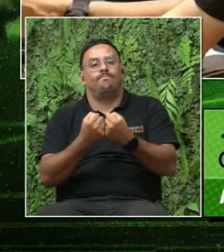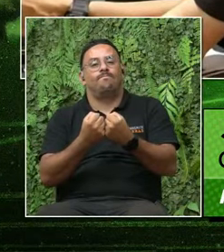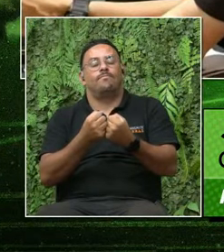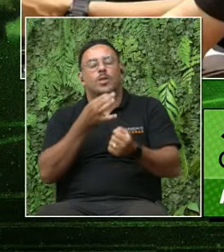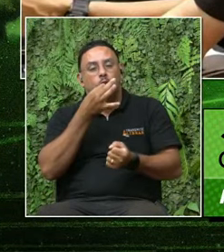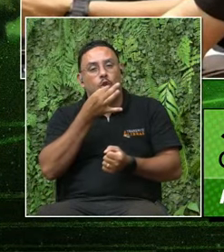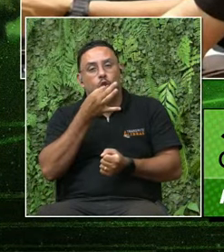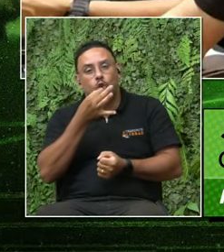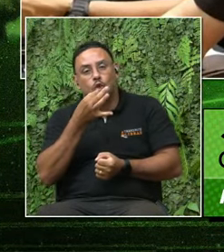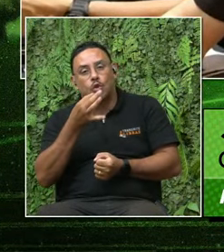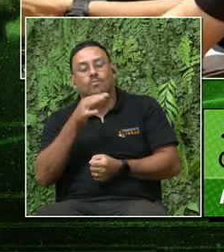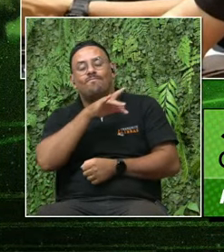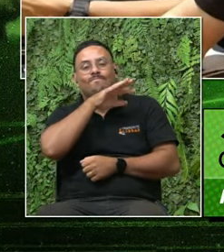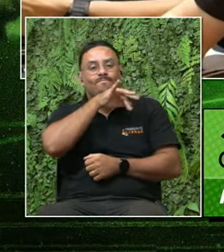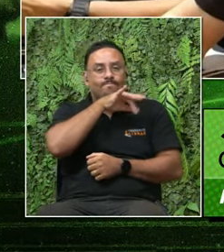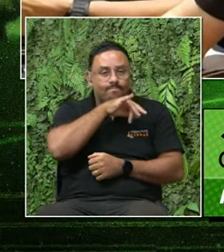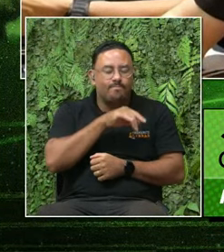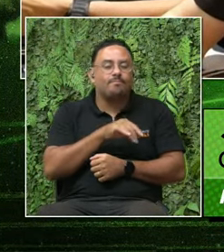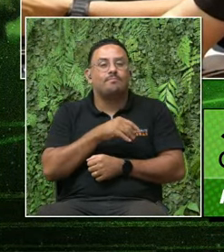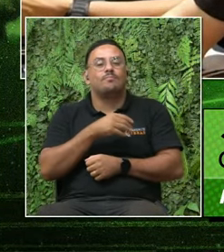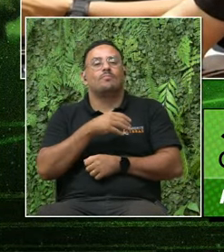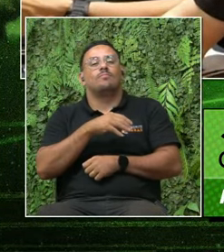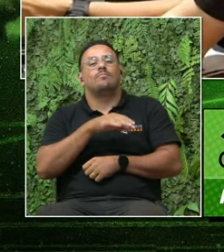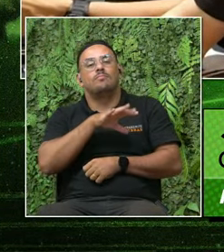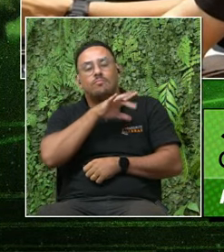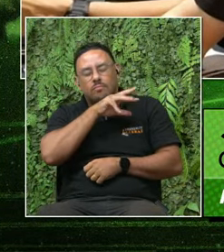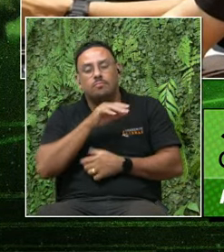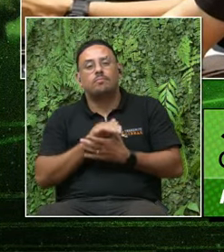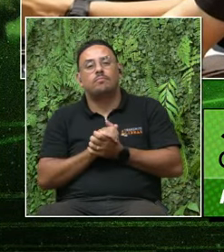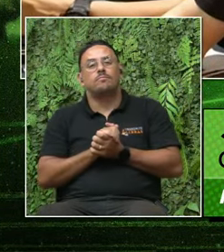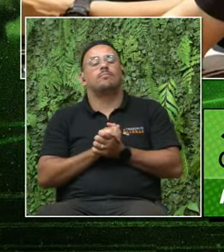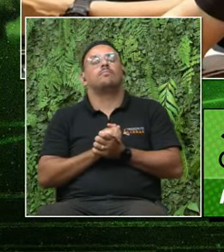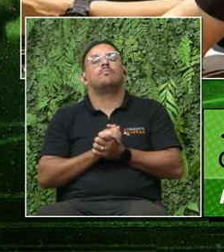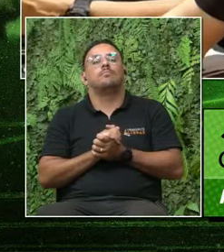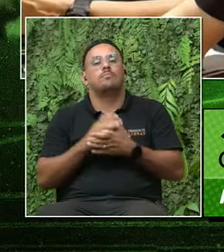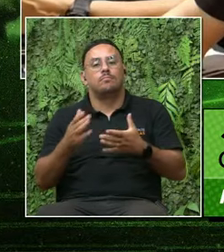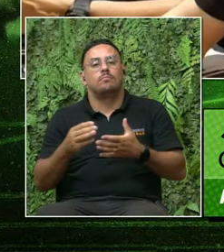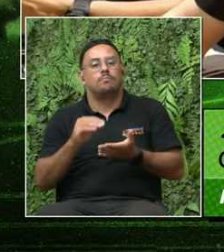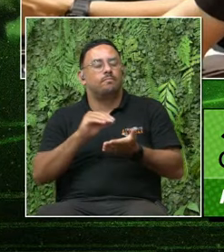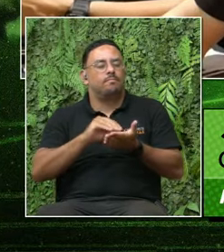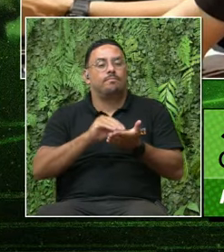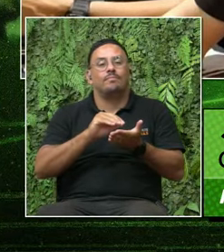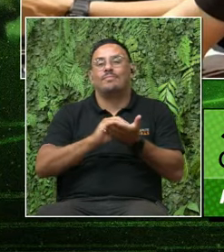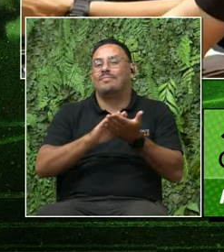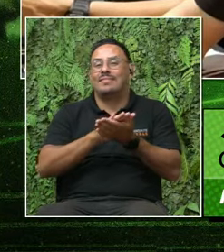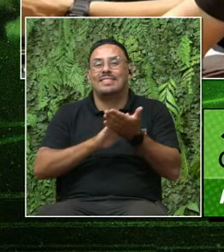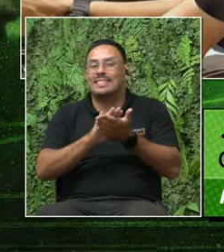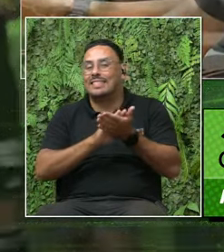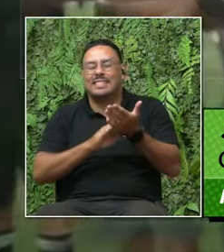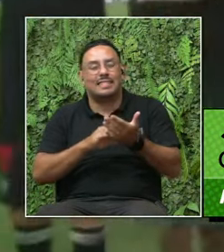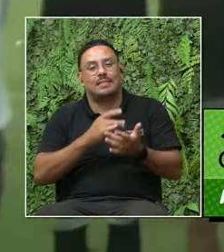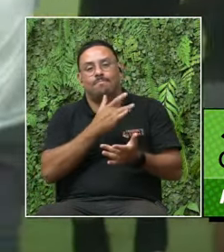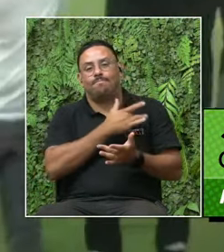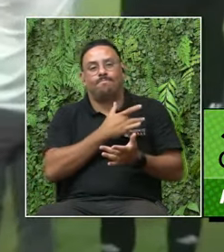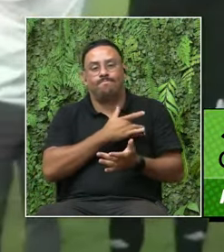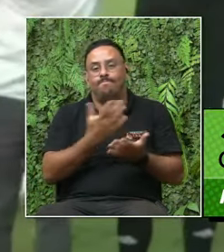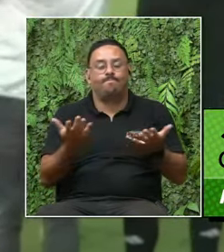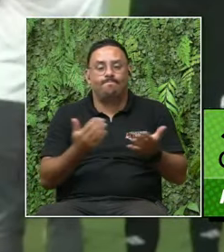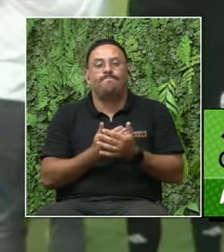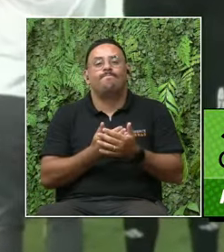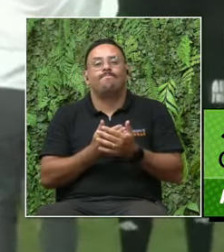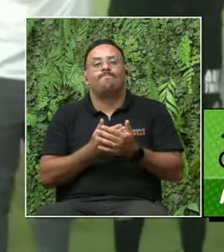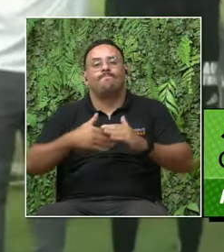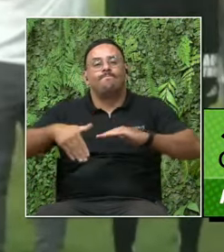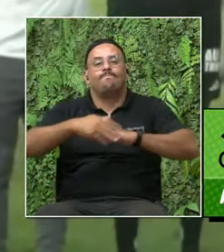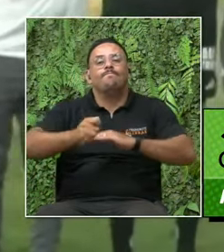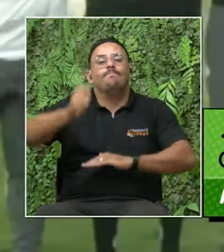juiz foi foi ruim tava muito ruim o juiz não dava falta nenhuma não dava falta nenhuma pro Cruzeiro dava pro Atlético o impedimento eu